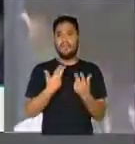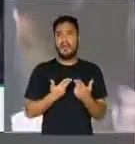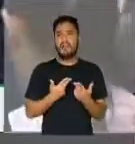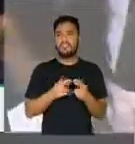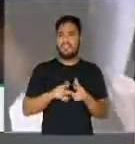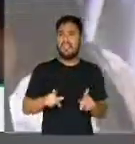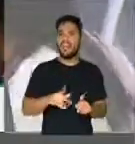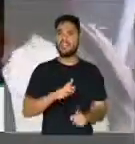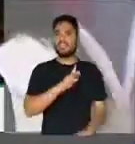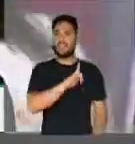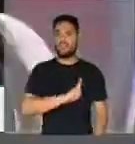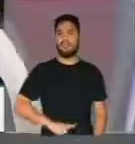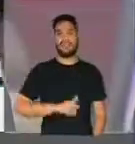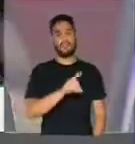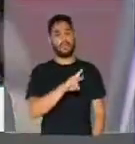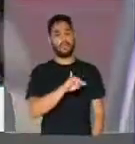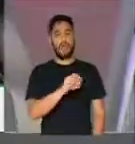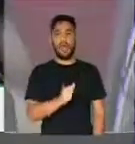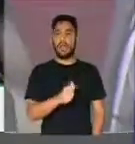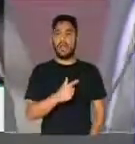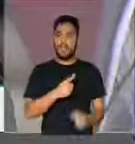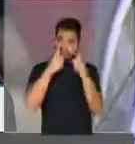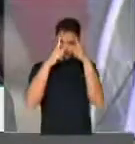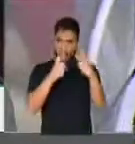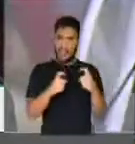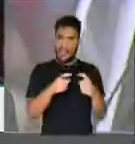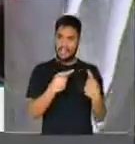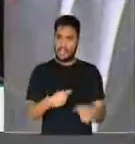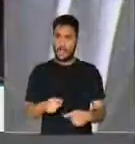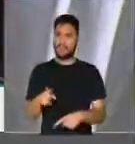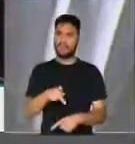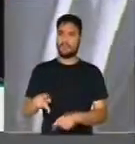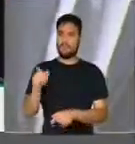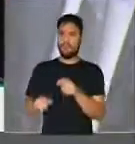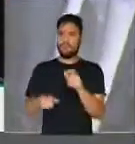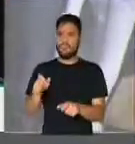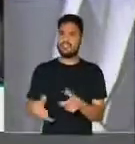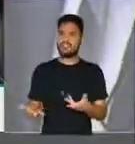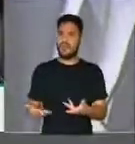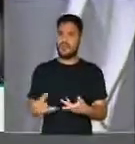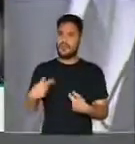com cacetete, com pancada. Profissional de educação e